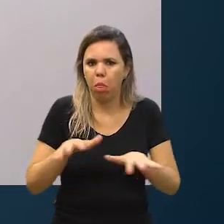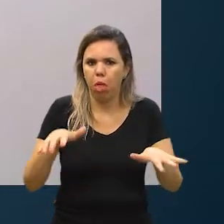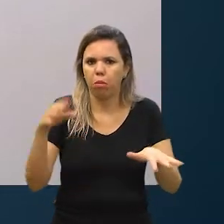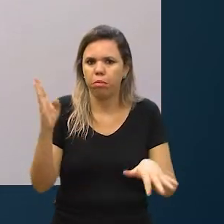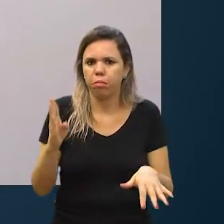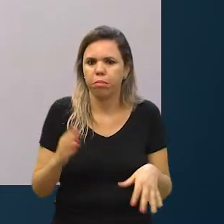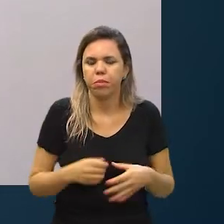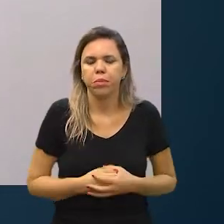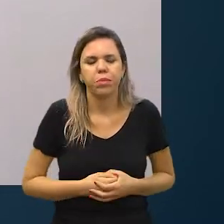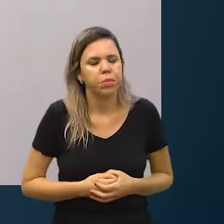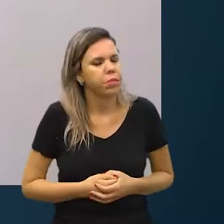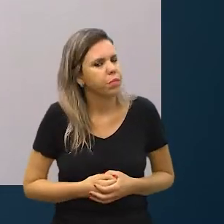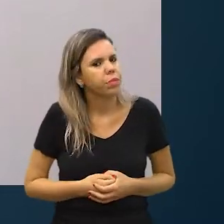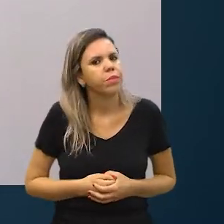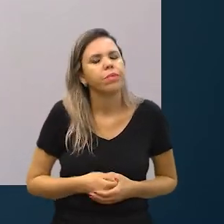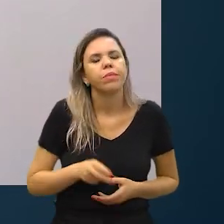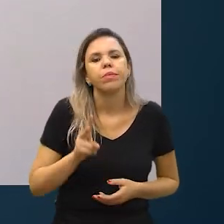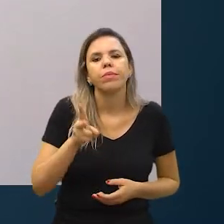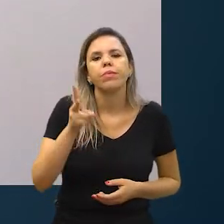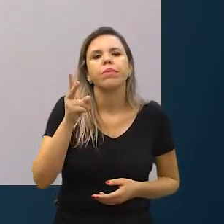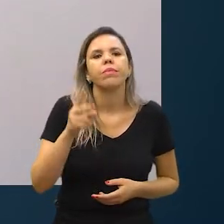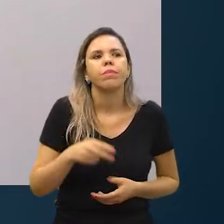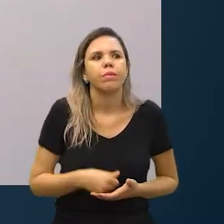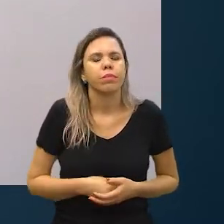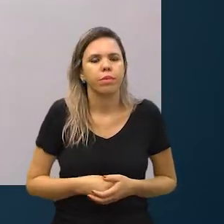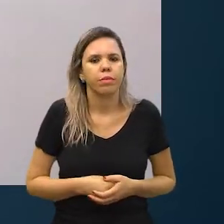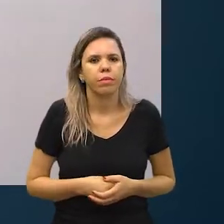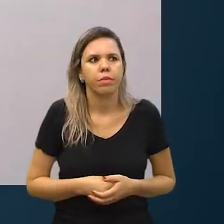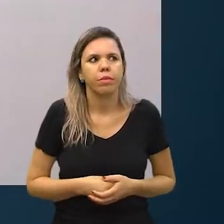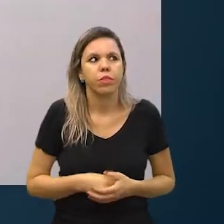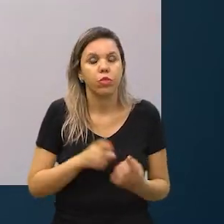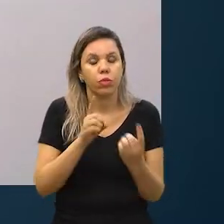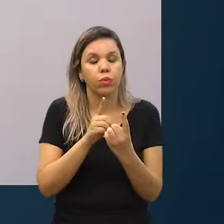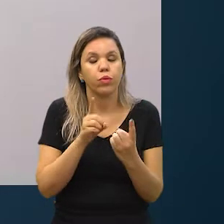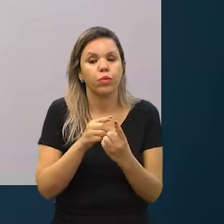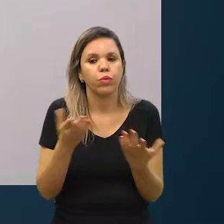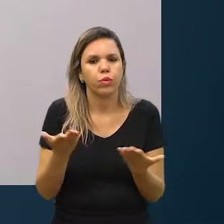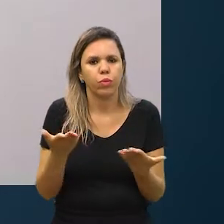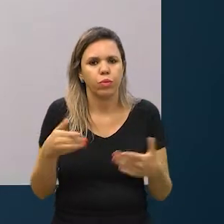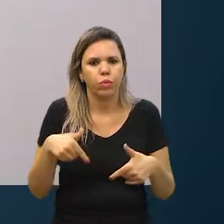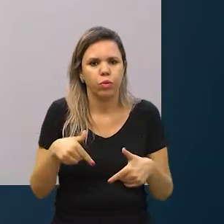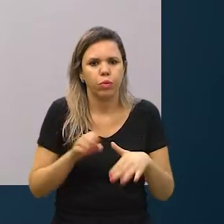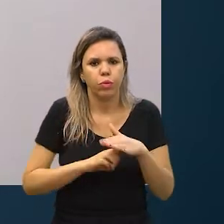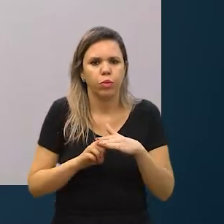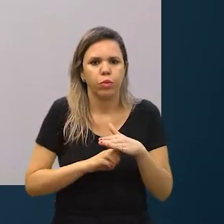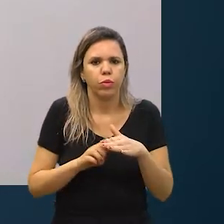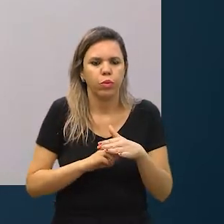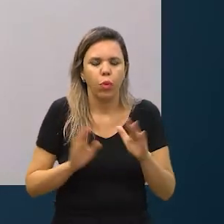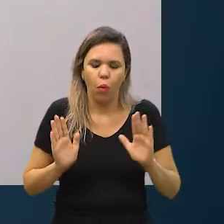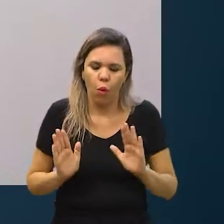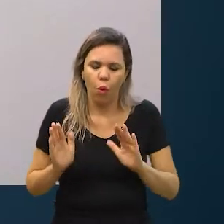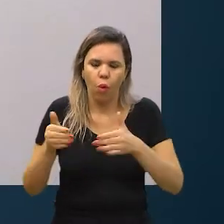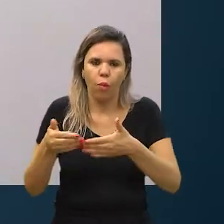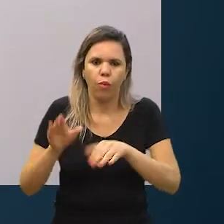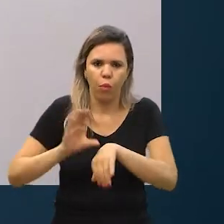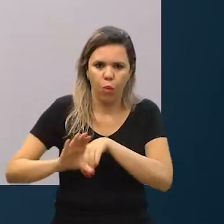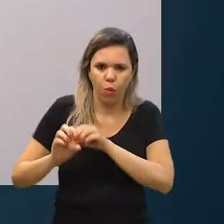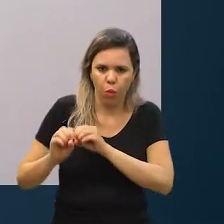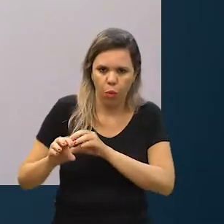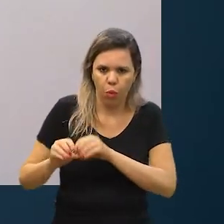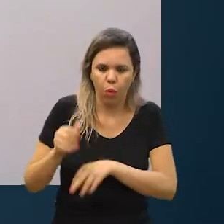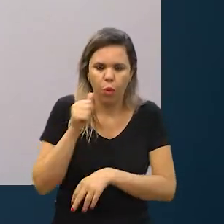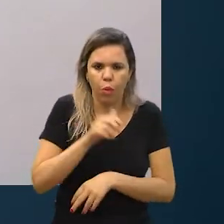pelo país. Então, a gente está sempre, a gente presta serviços hoje, né, para as empresas com foco em capacitação